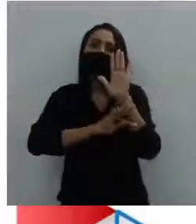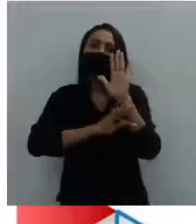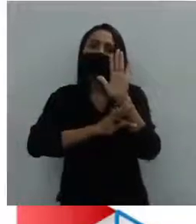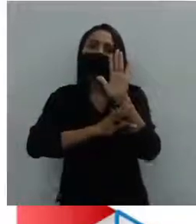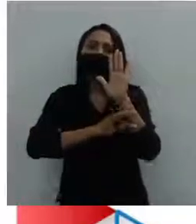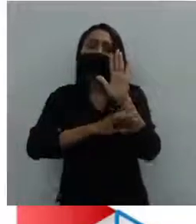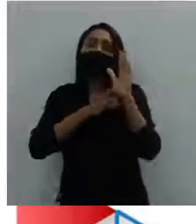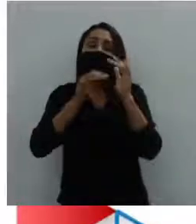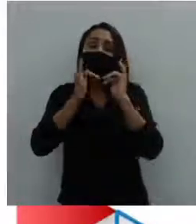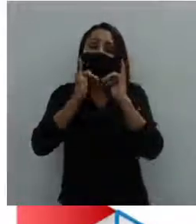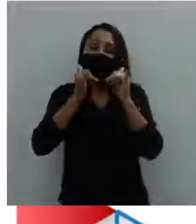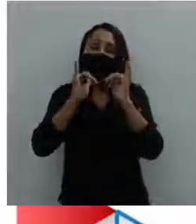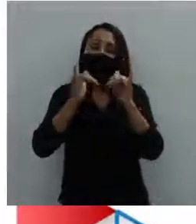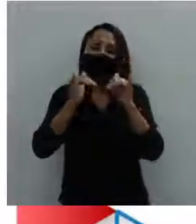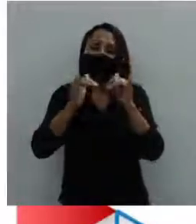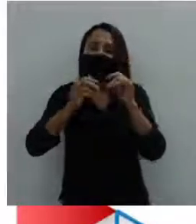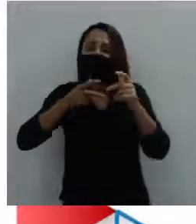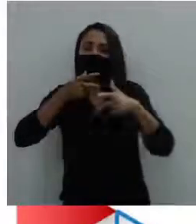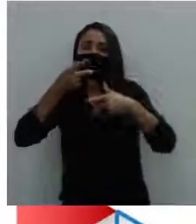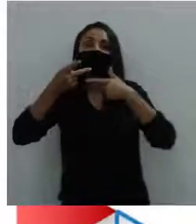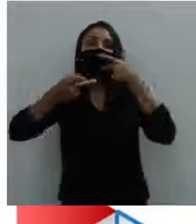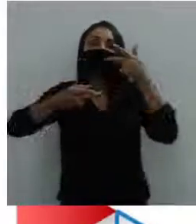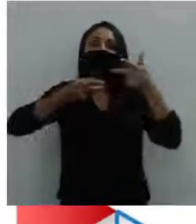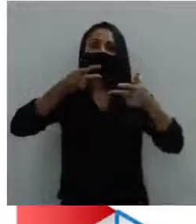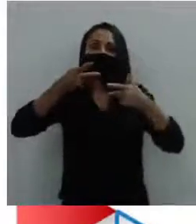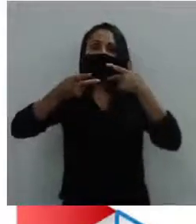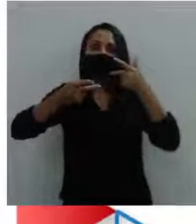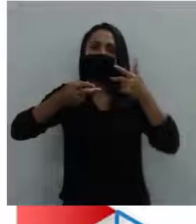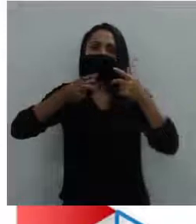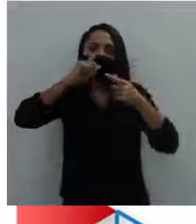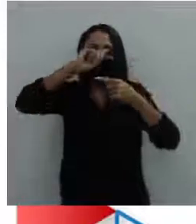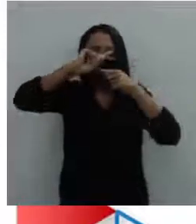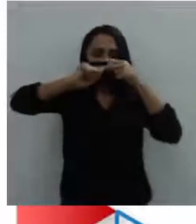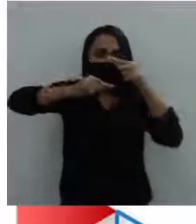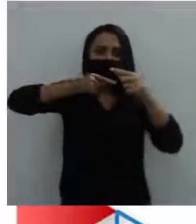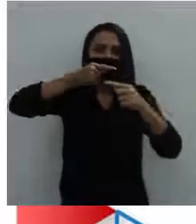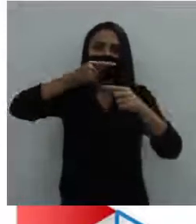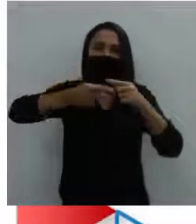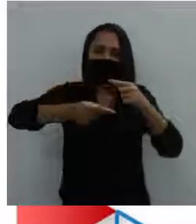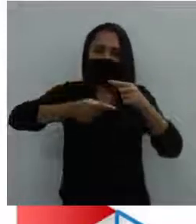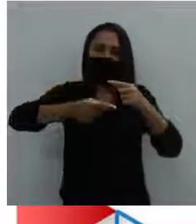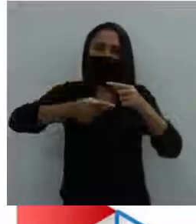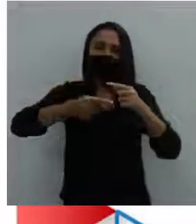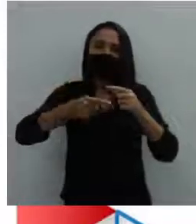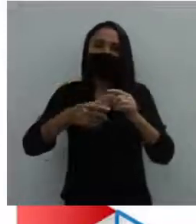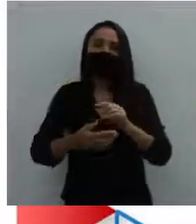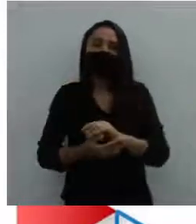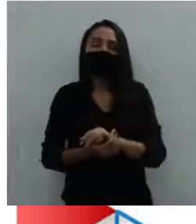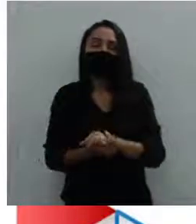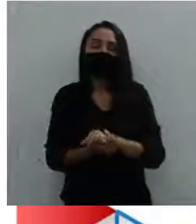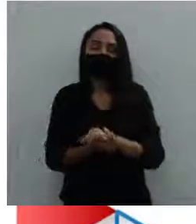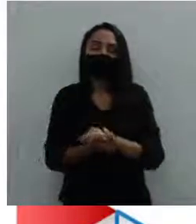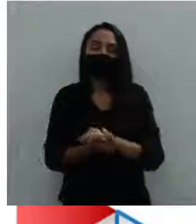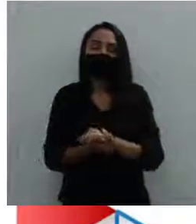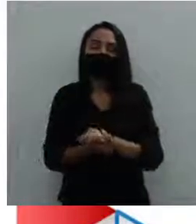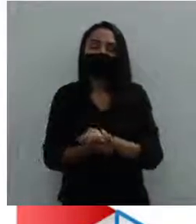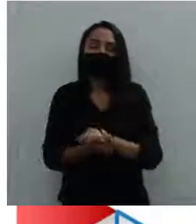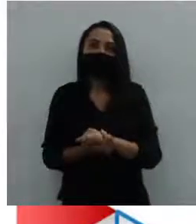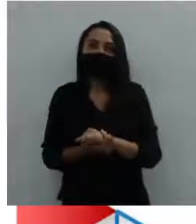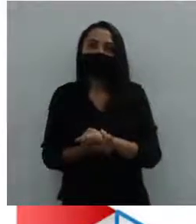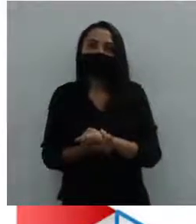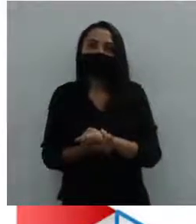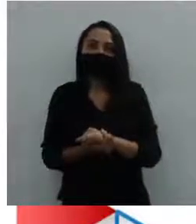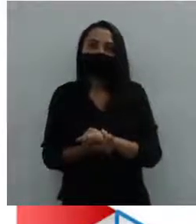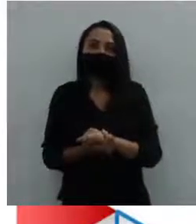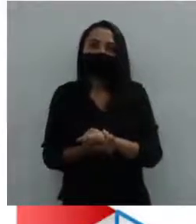eram narrativas orais. E logo após, bem depois, logo após não, bem depois, passaram